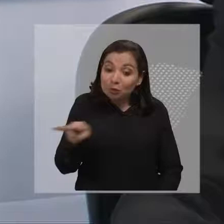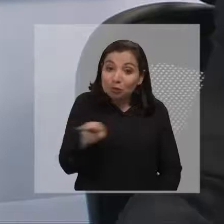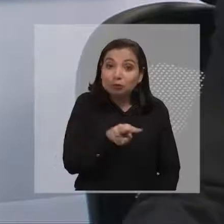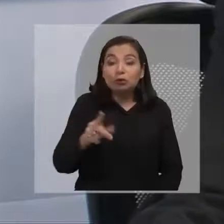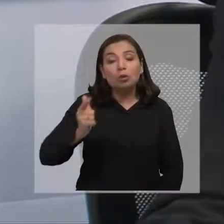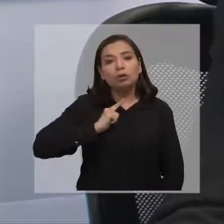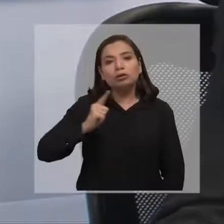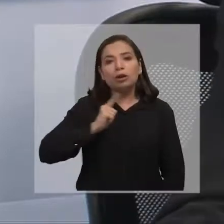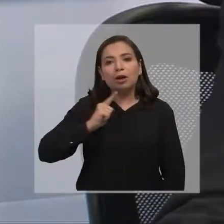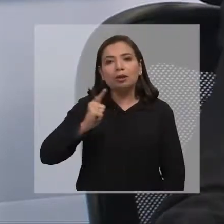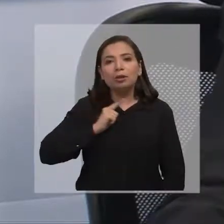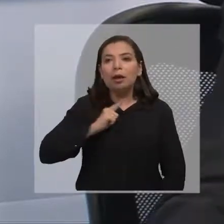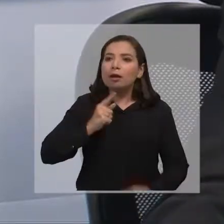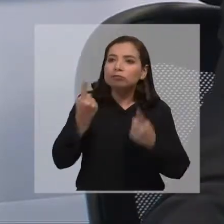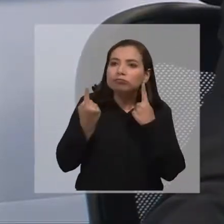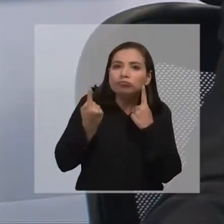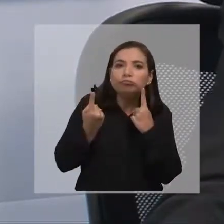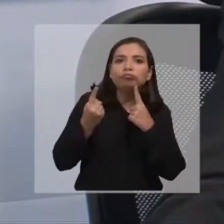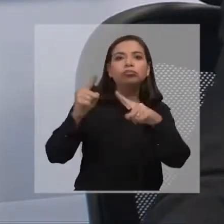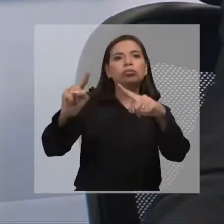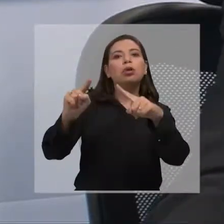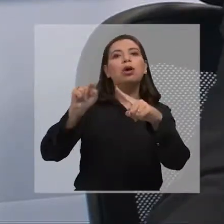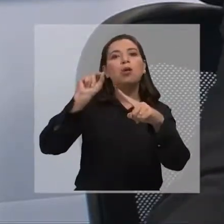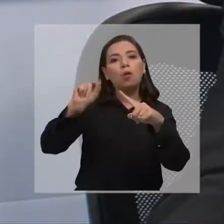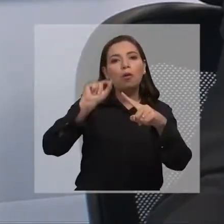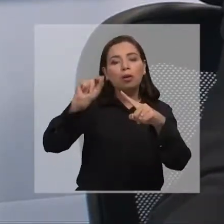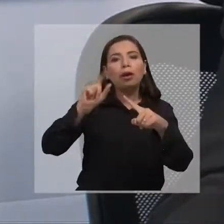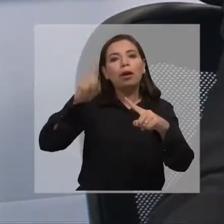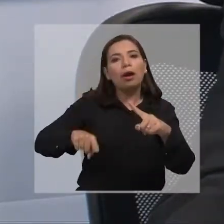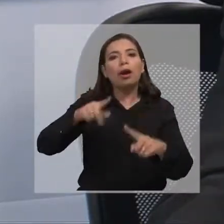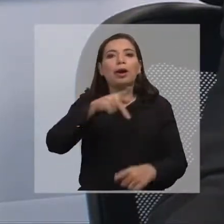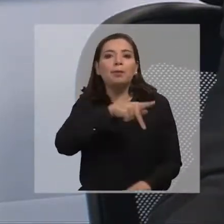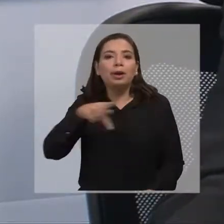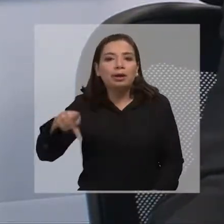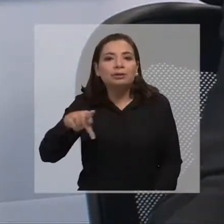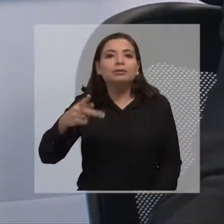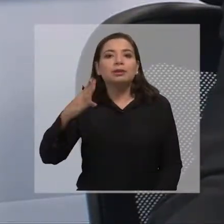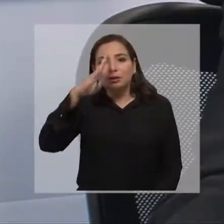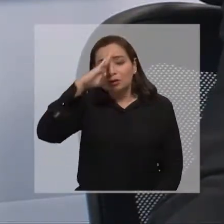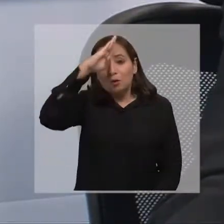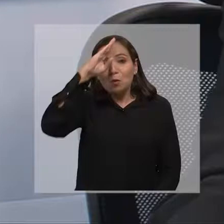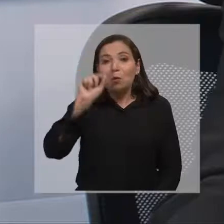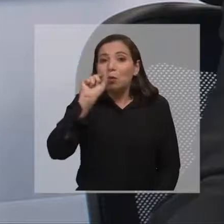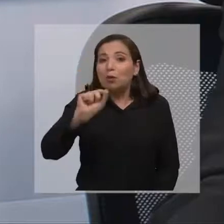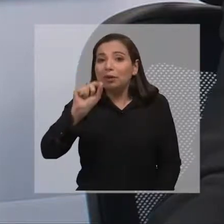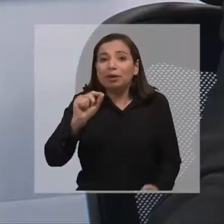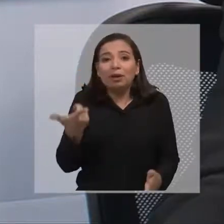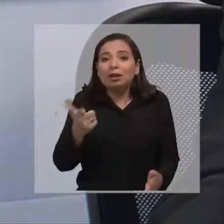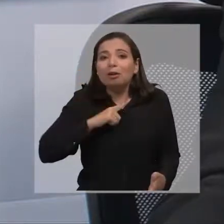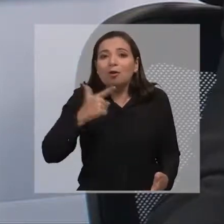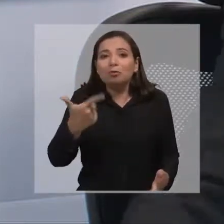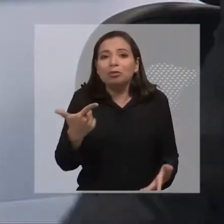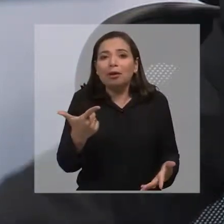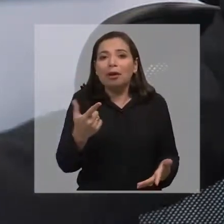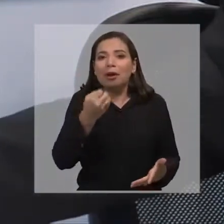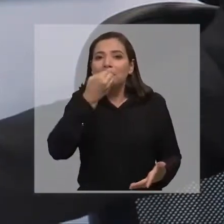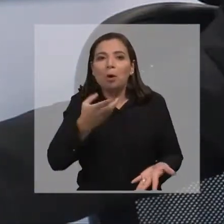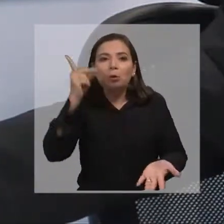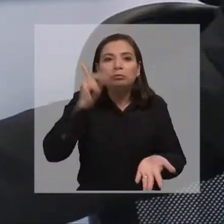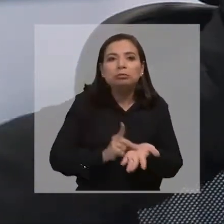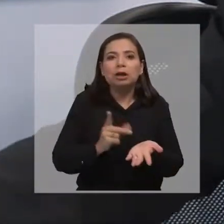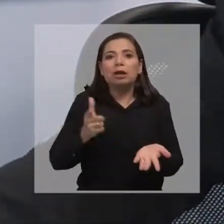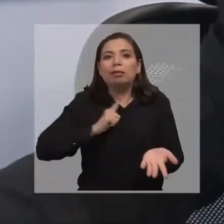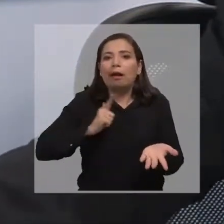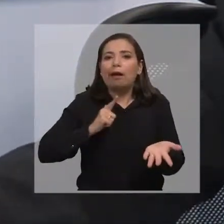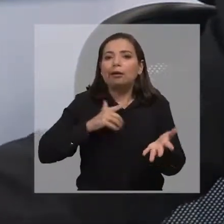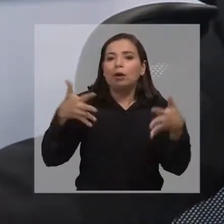pontos primordiais do governo de Jair Messias Bolsonaro que não estão sendo levados a sério. Você